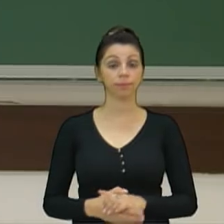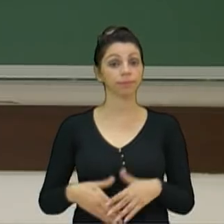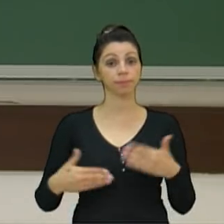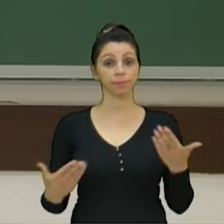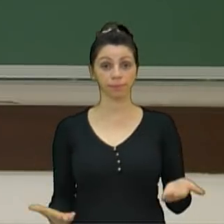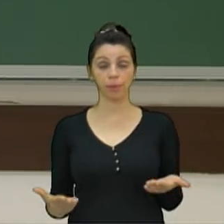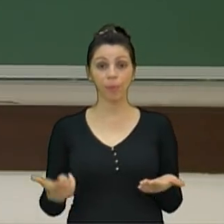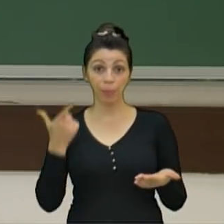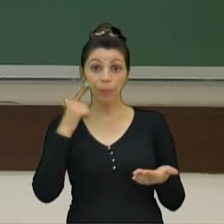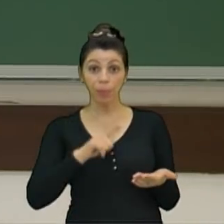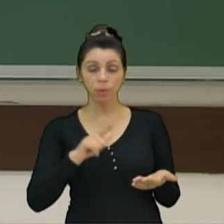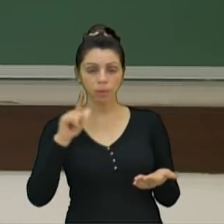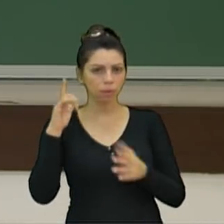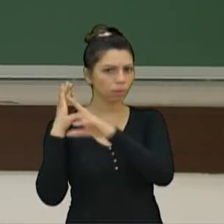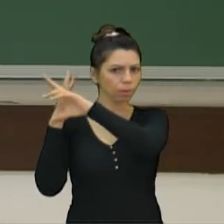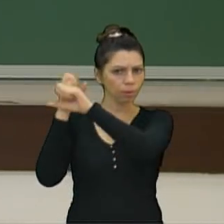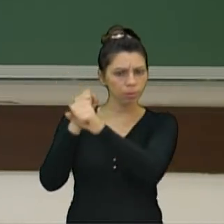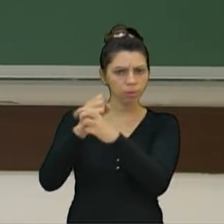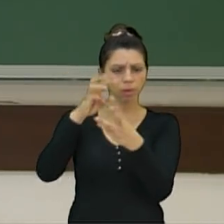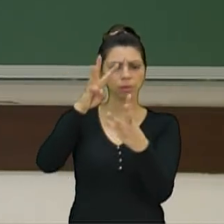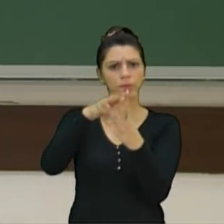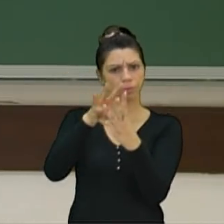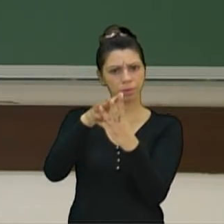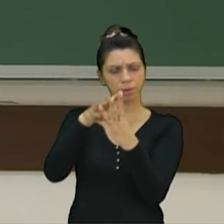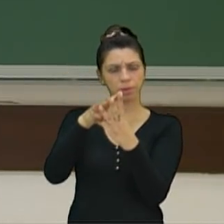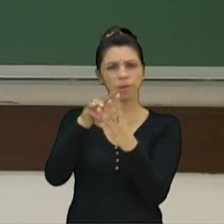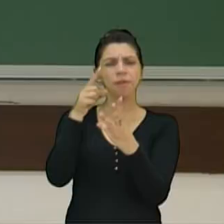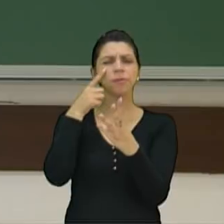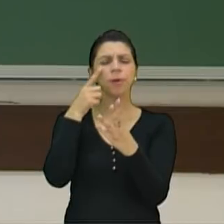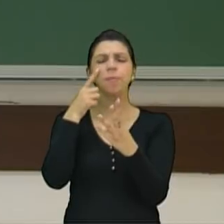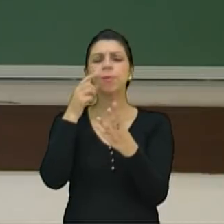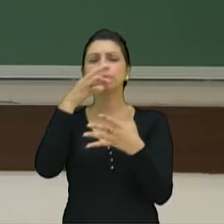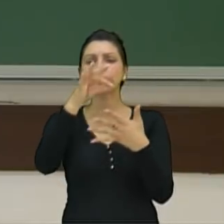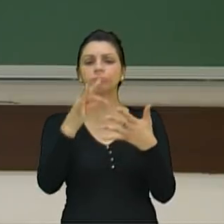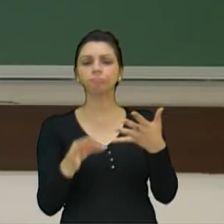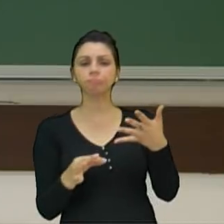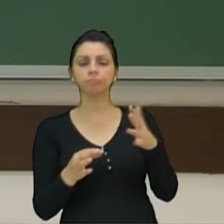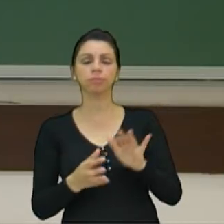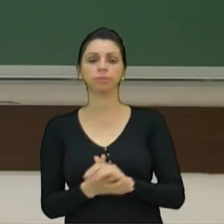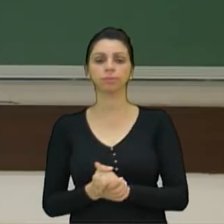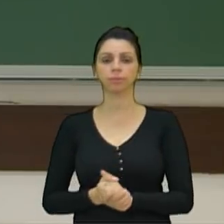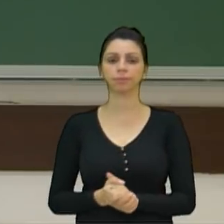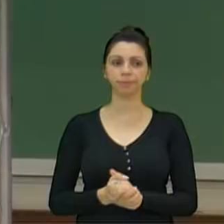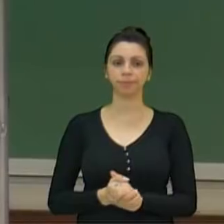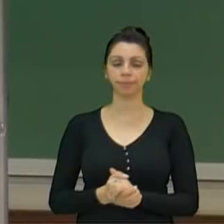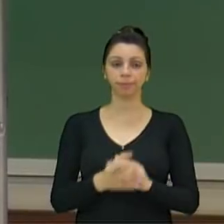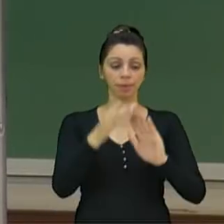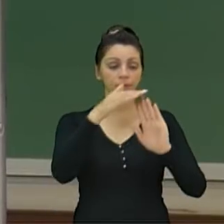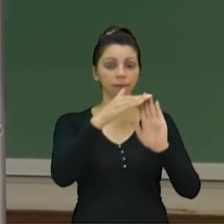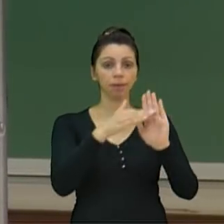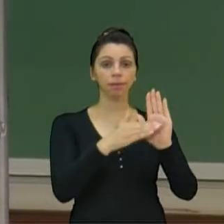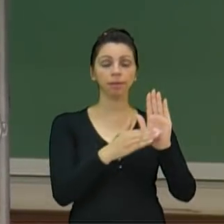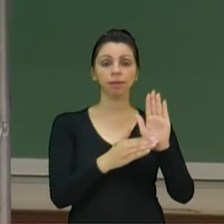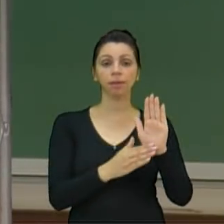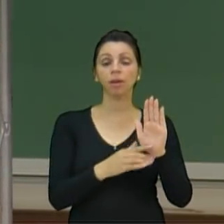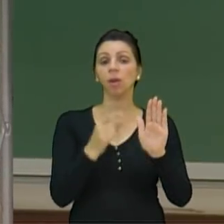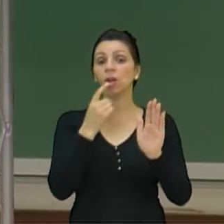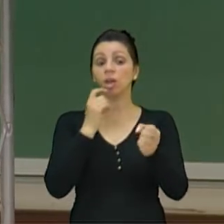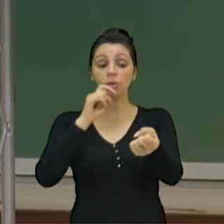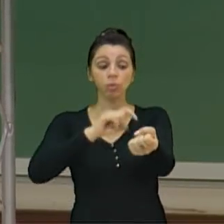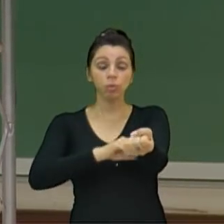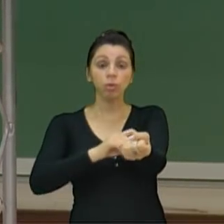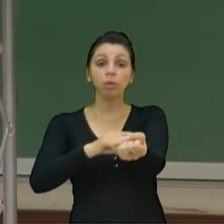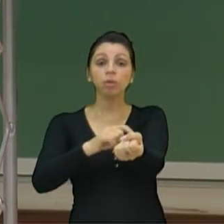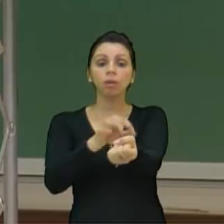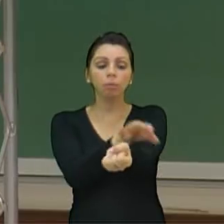E então, conseguiu lembrar das 3? Vamos dar uma olhada na correção? Elementos figurados do sangue que estão